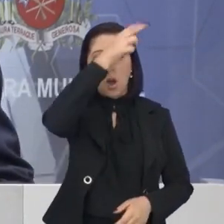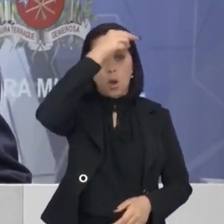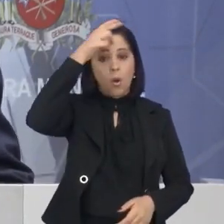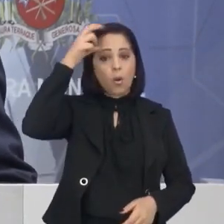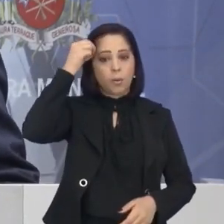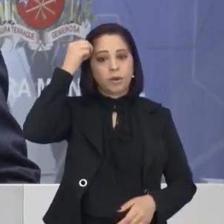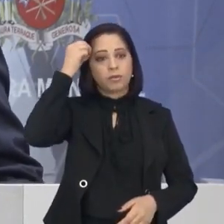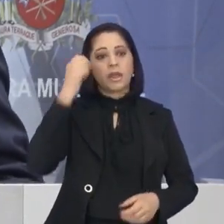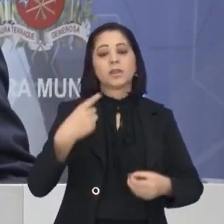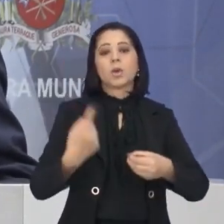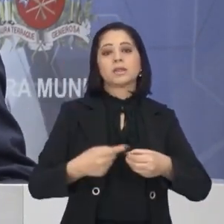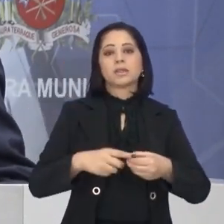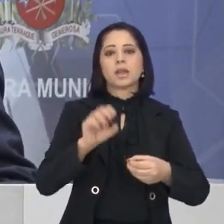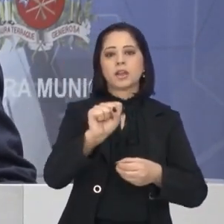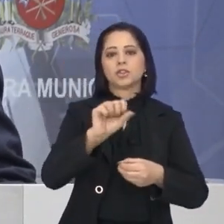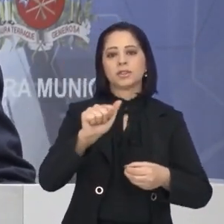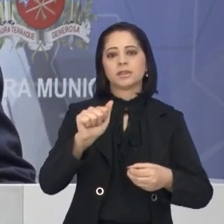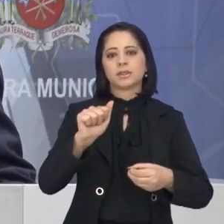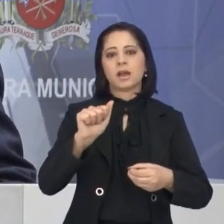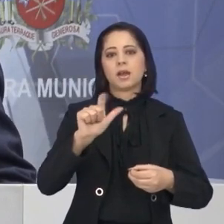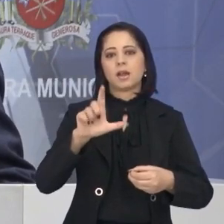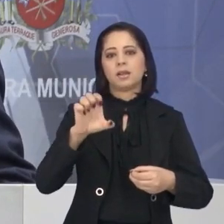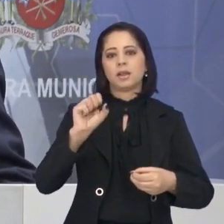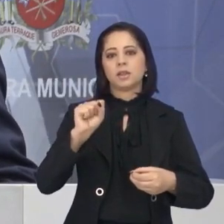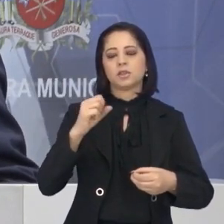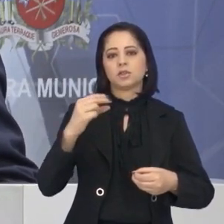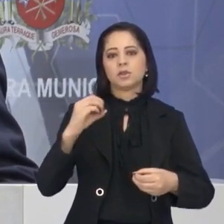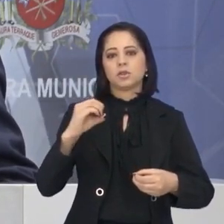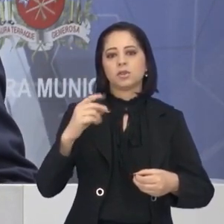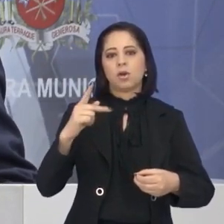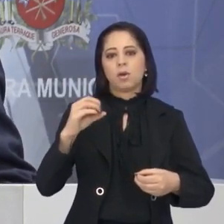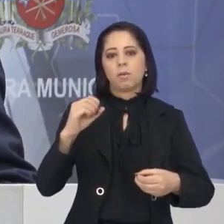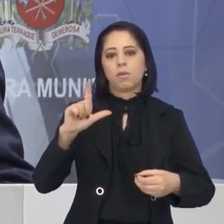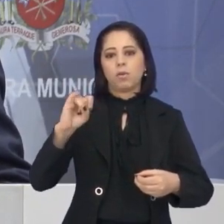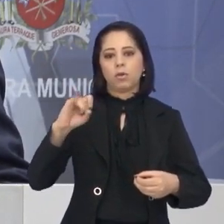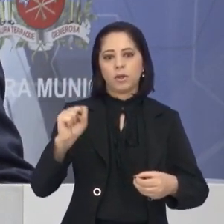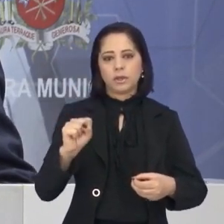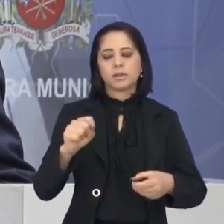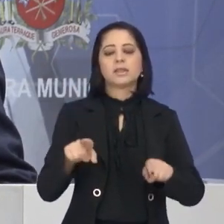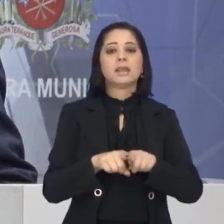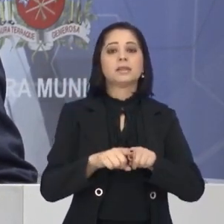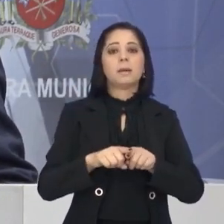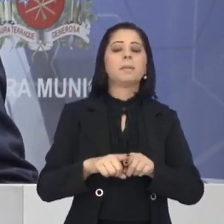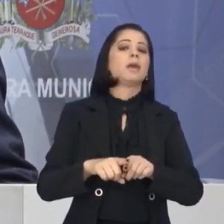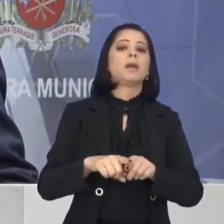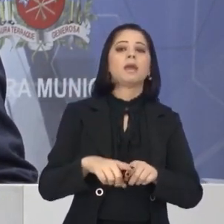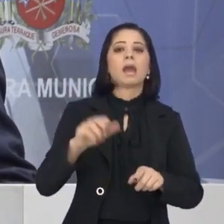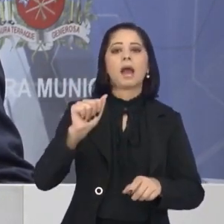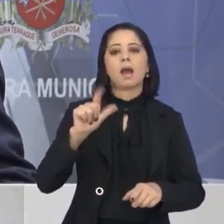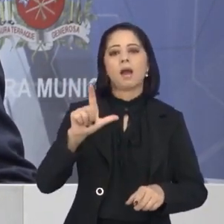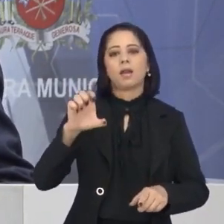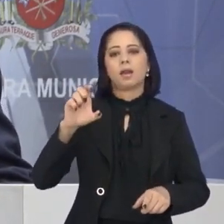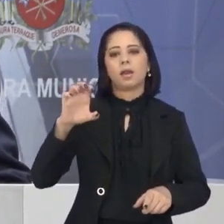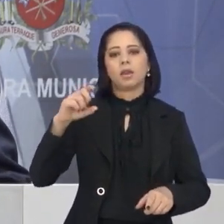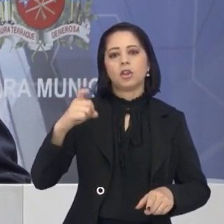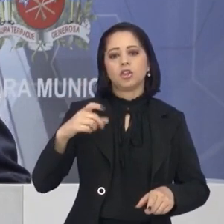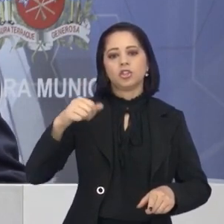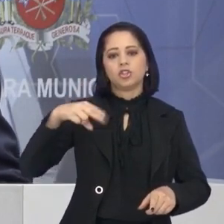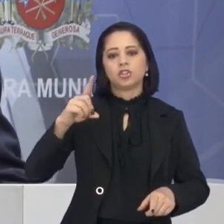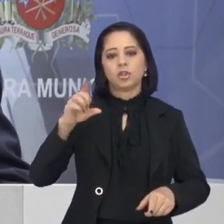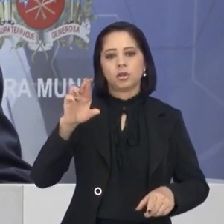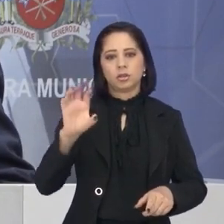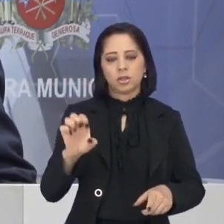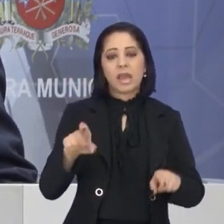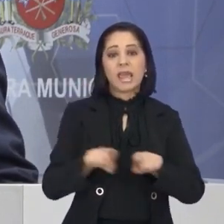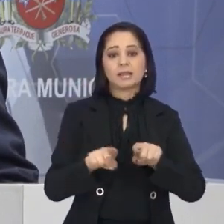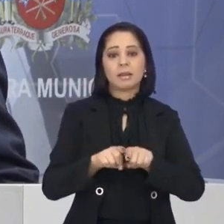Salesópolis vanderlon Oliveira Gomes de São José do Barreiro Alexandre de Siqueira Braga de São luí do